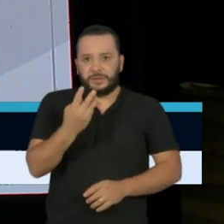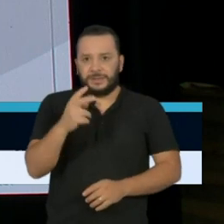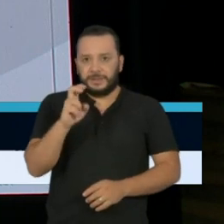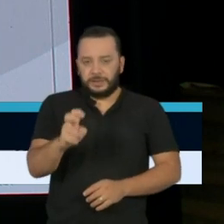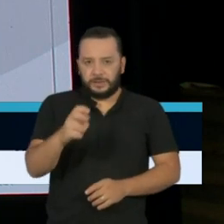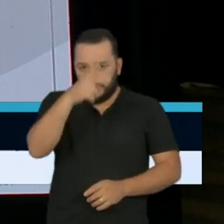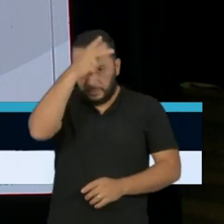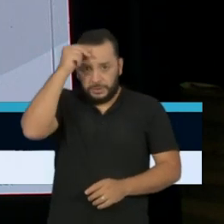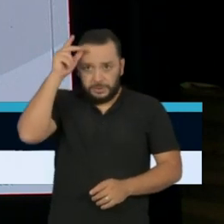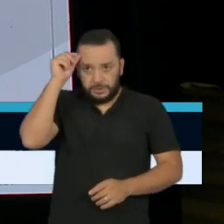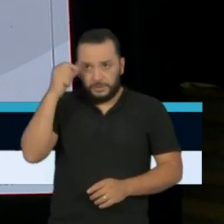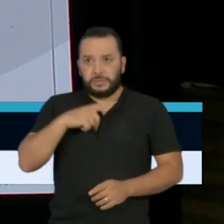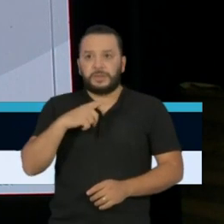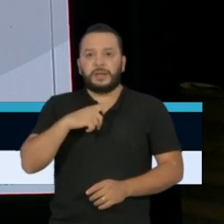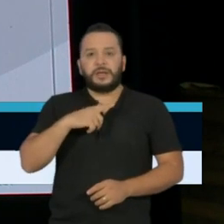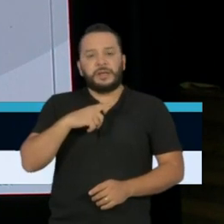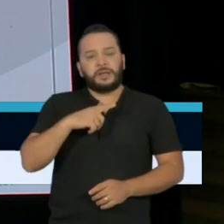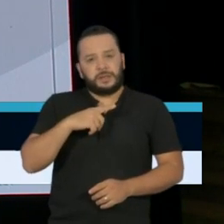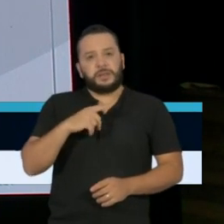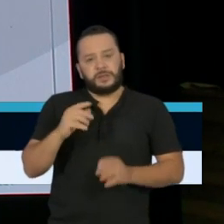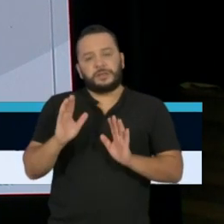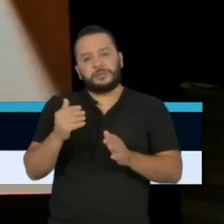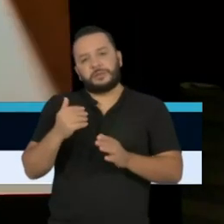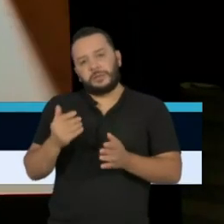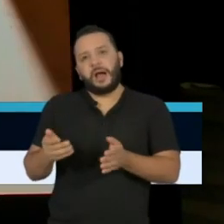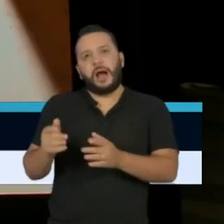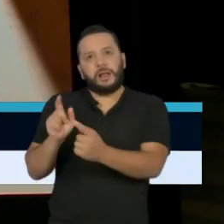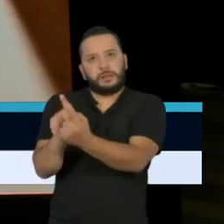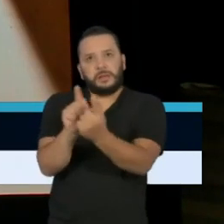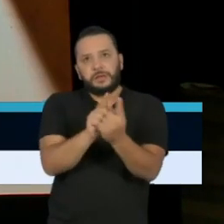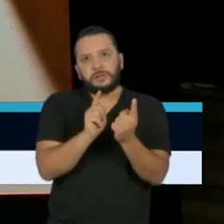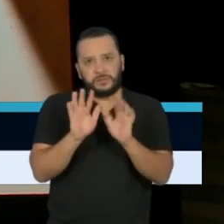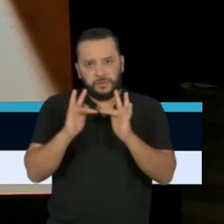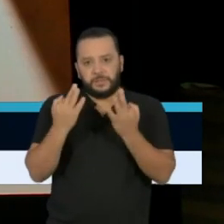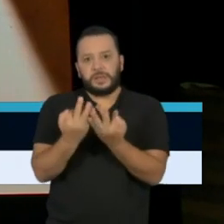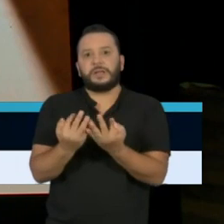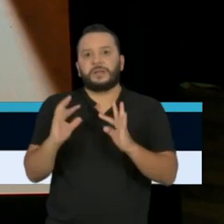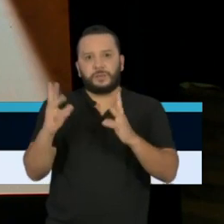chegando ao bairro exato aonde residem essas famílias mapeadas.